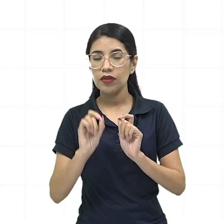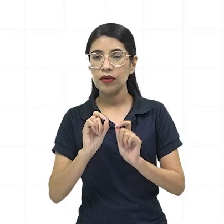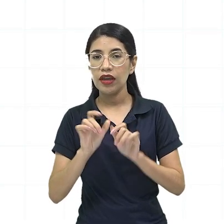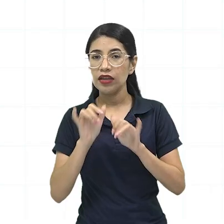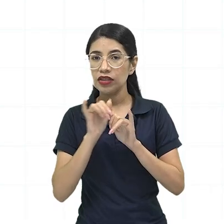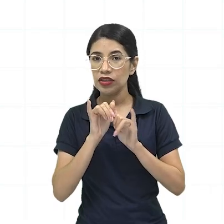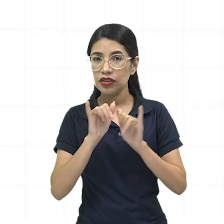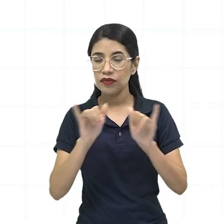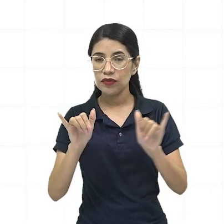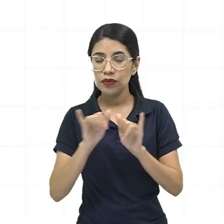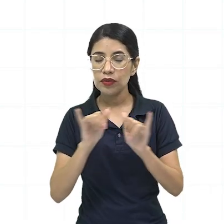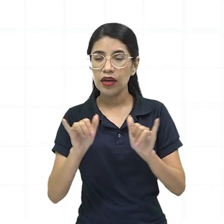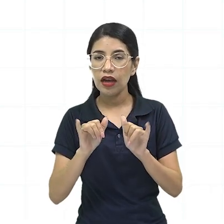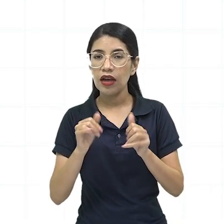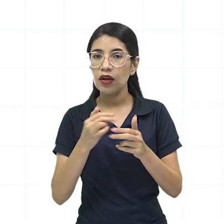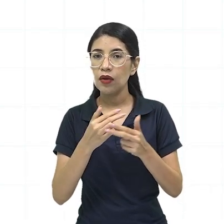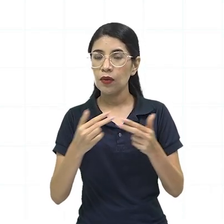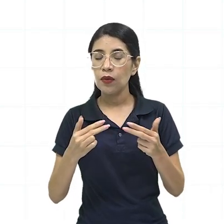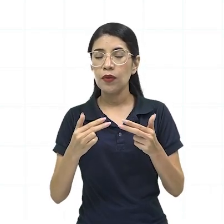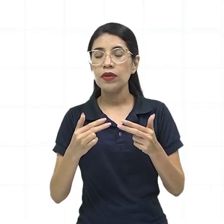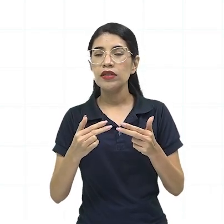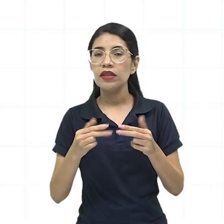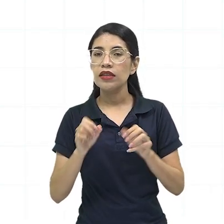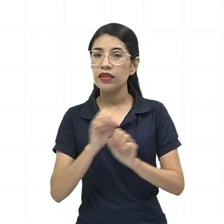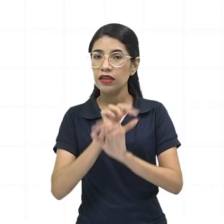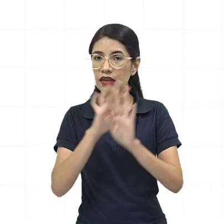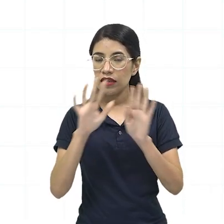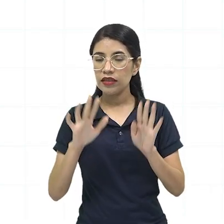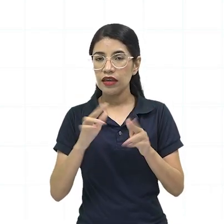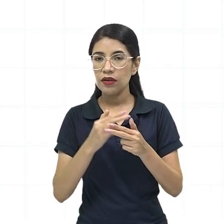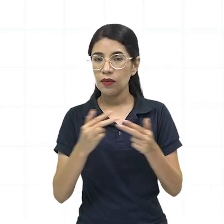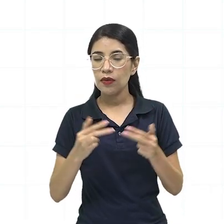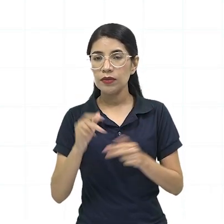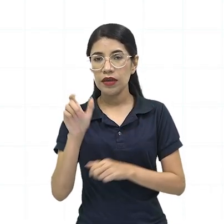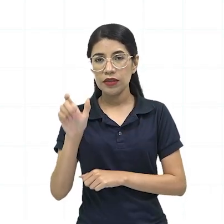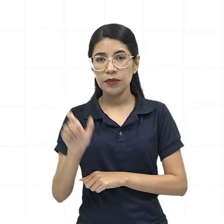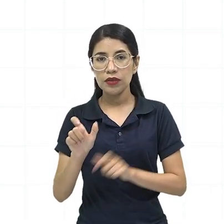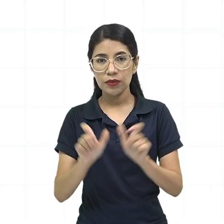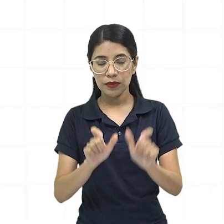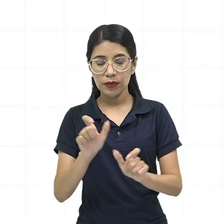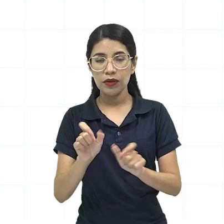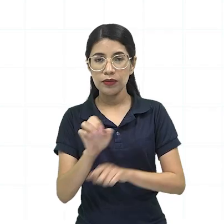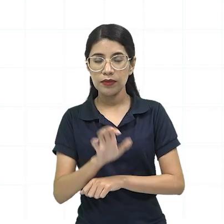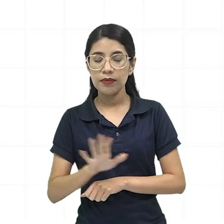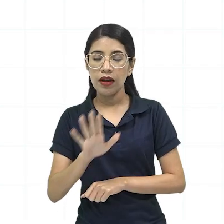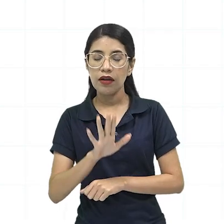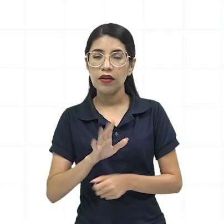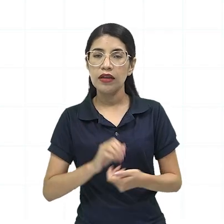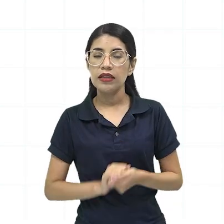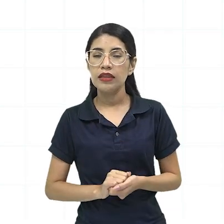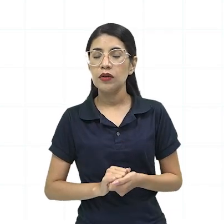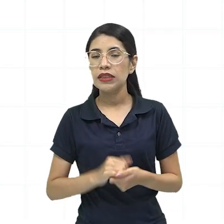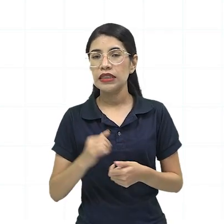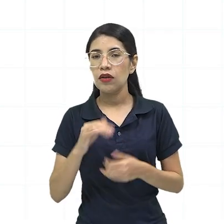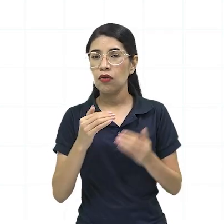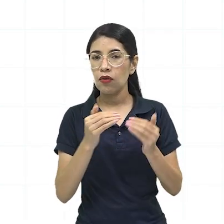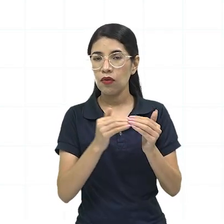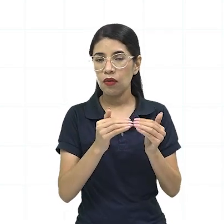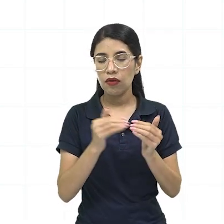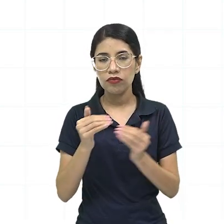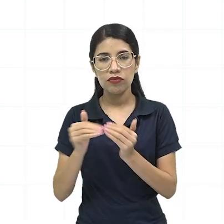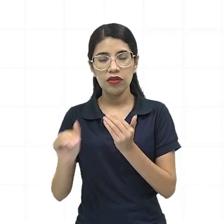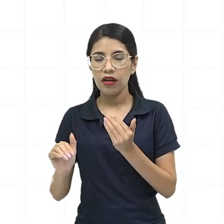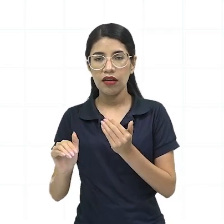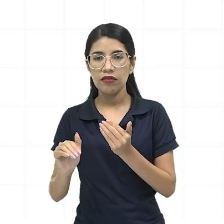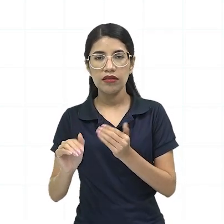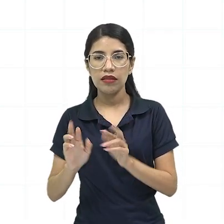quê? Divulgar algo, esclarecer algo para alguém. Então, ali não está dizendo se eu concordo, se eu não concordo.